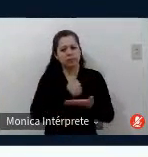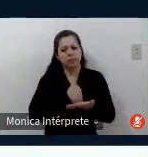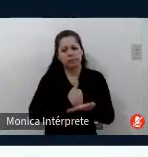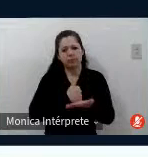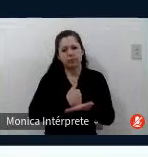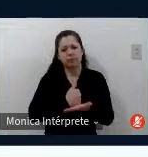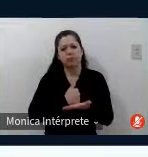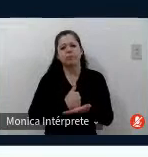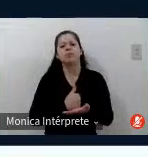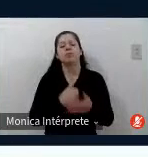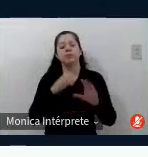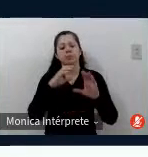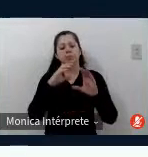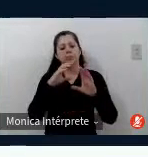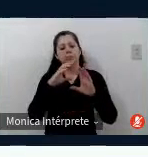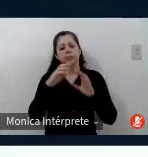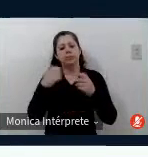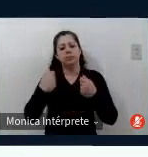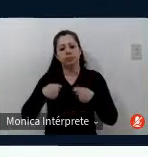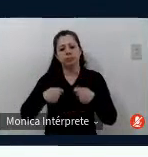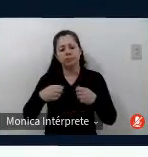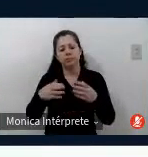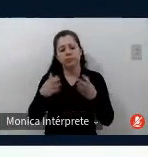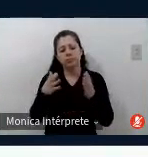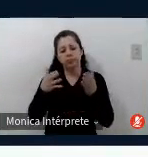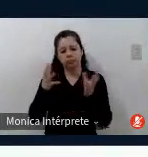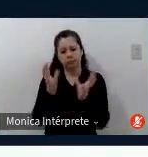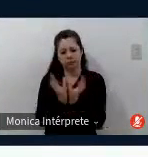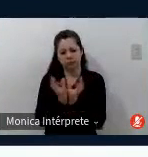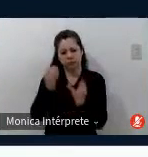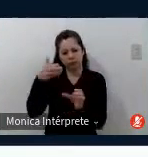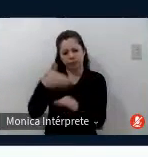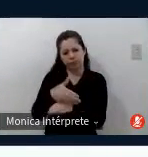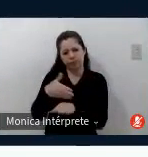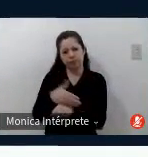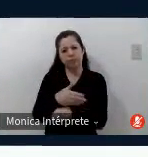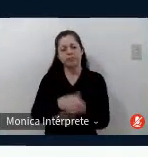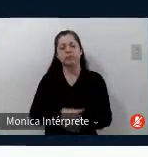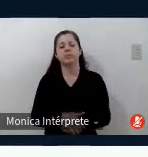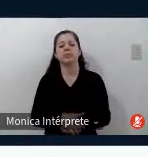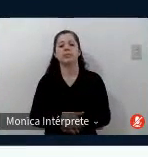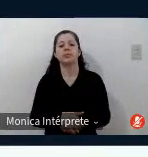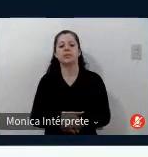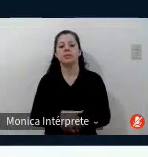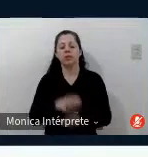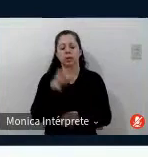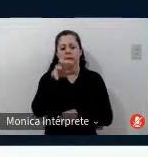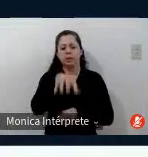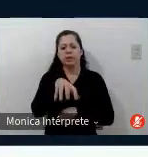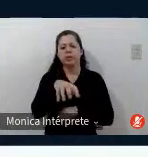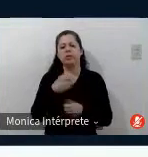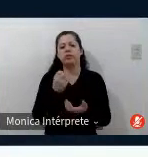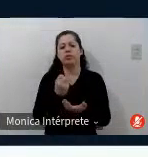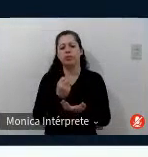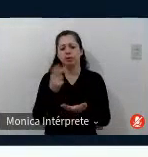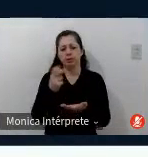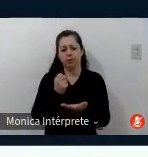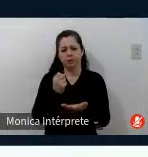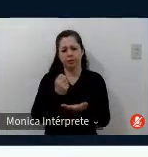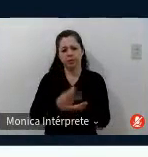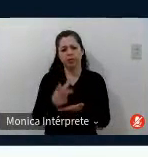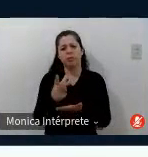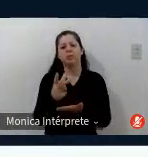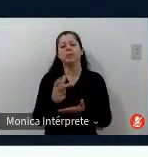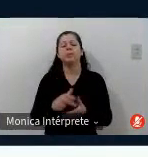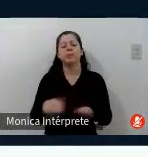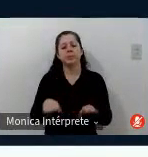que trabalham nos setores de licitações e compras, né, e os docentes das